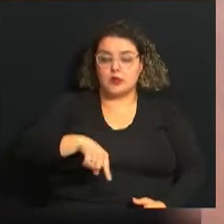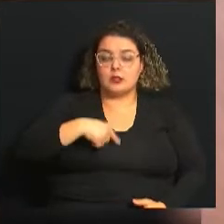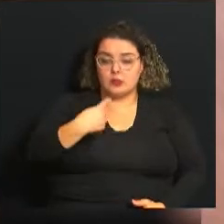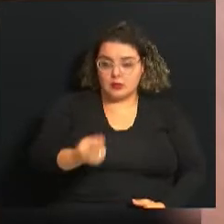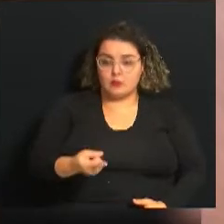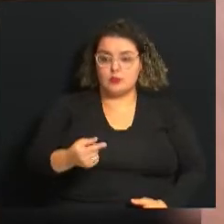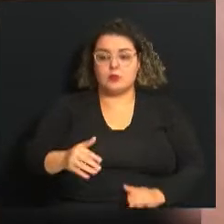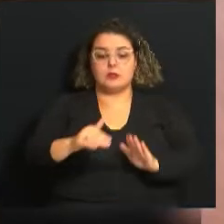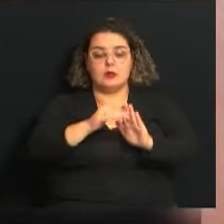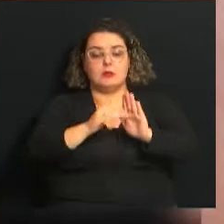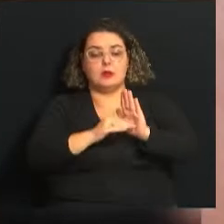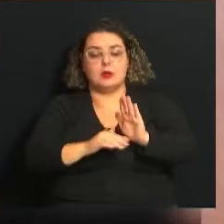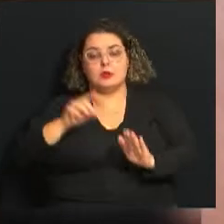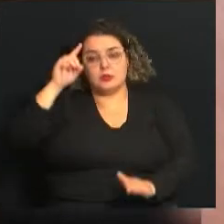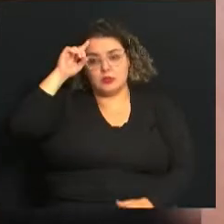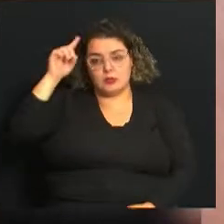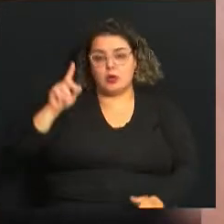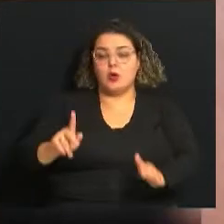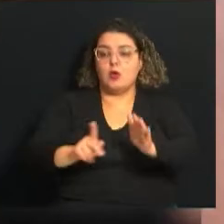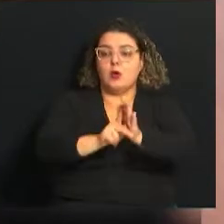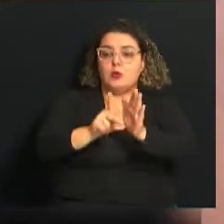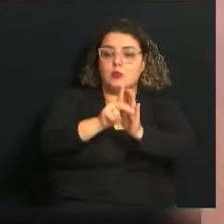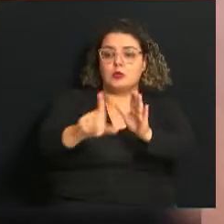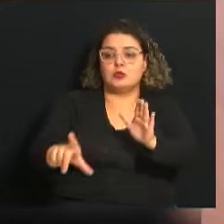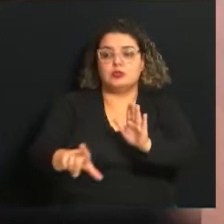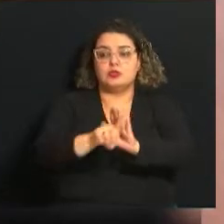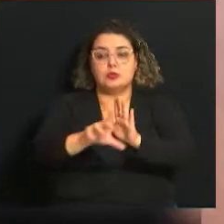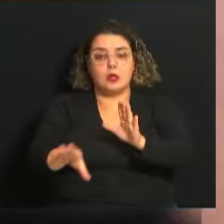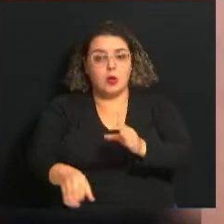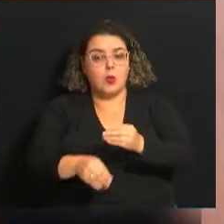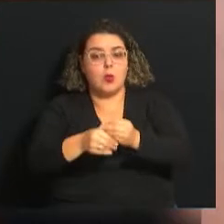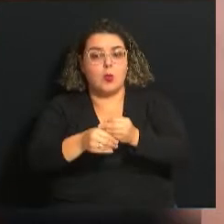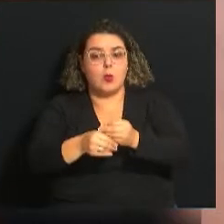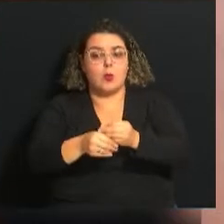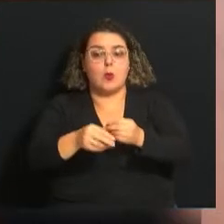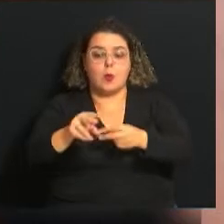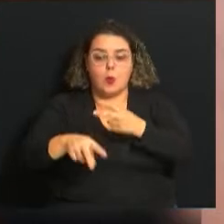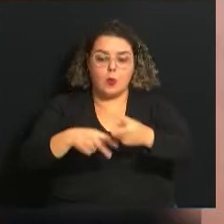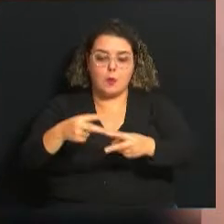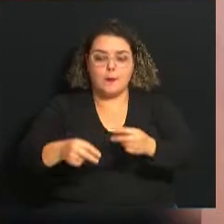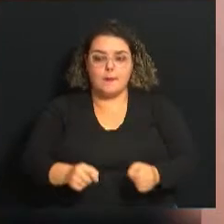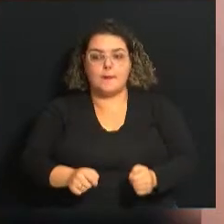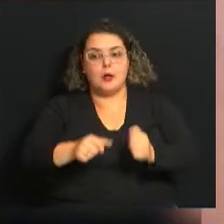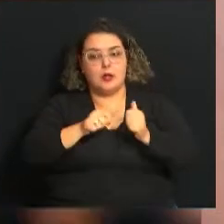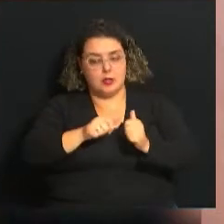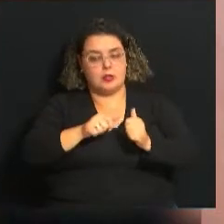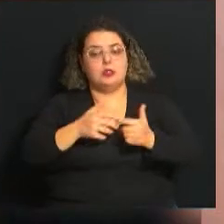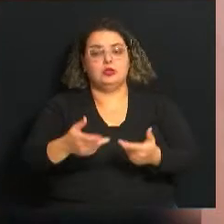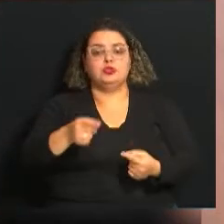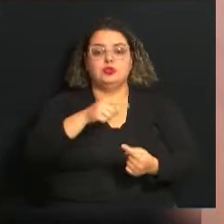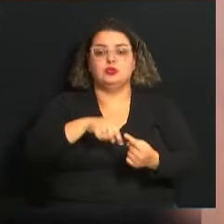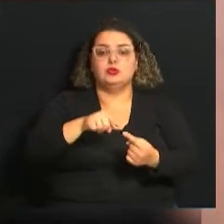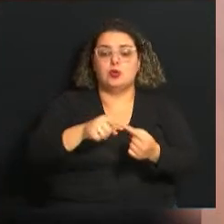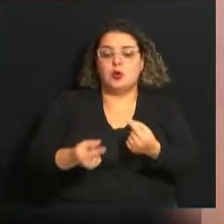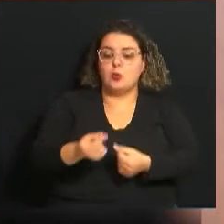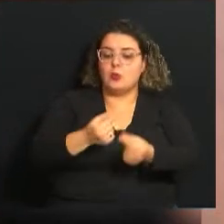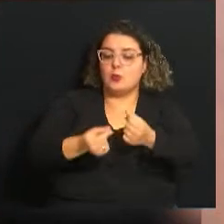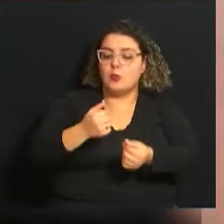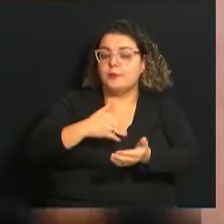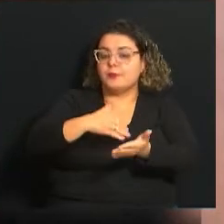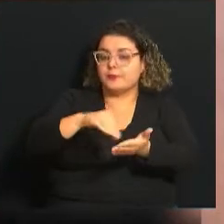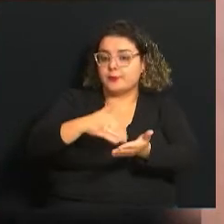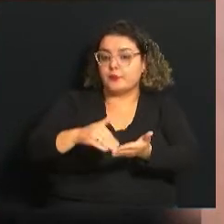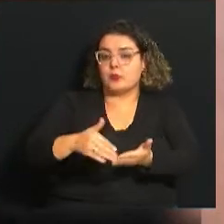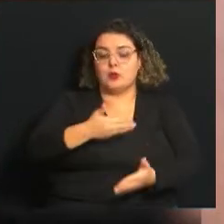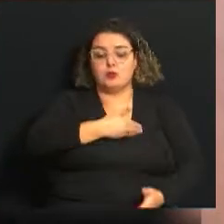do dia o projeto de lei complementar que institui o prêmio por atingimento de metas de finanças dos servidores